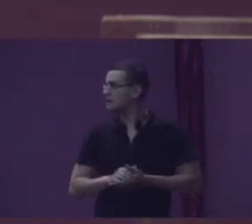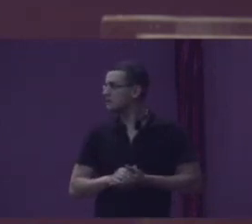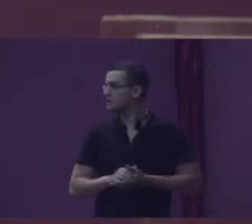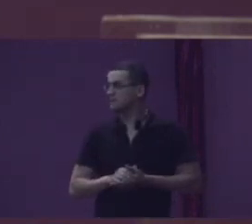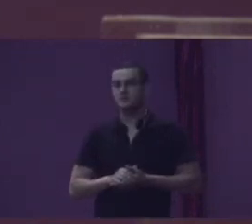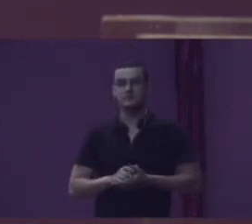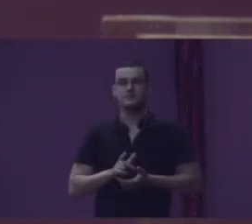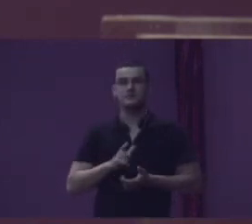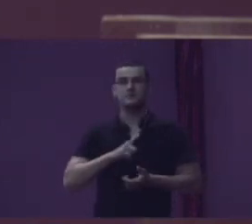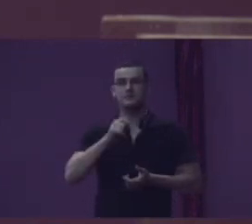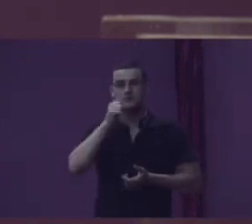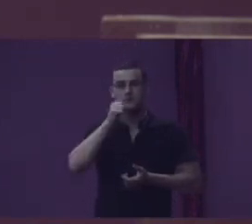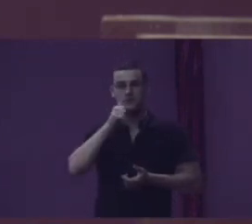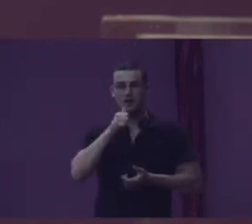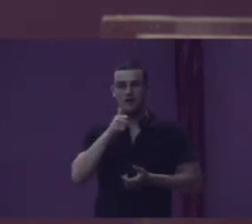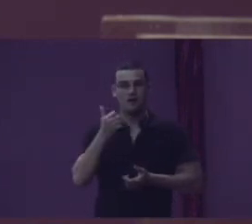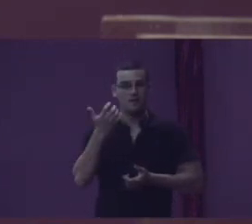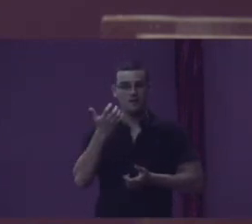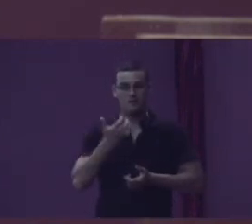naturalmente para